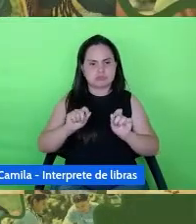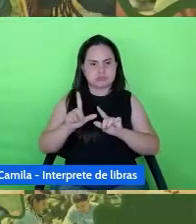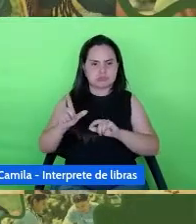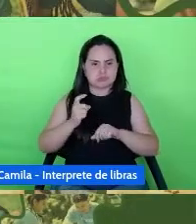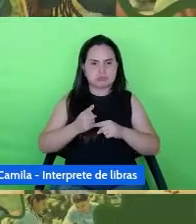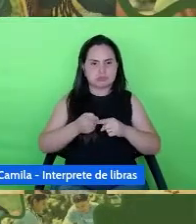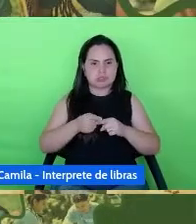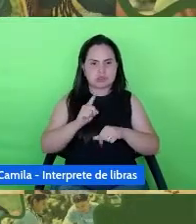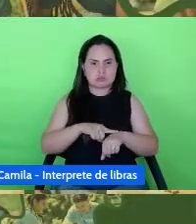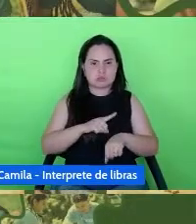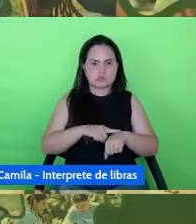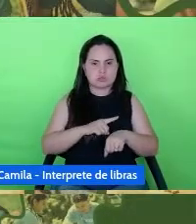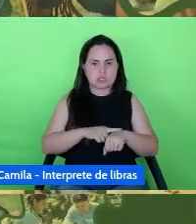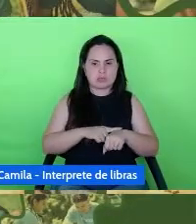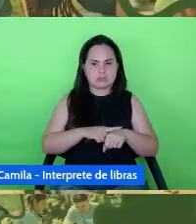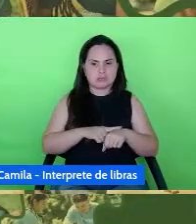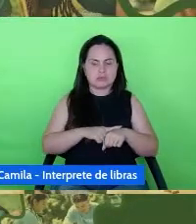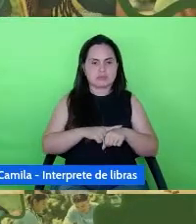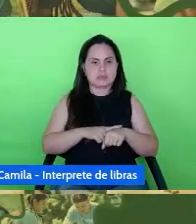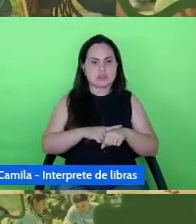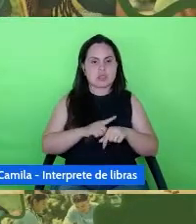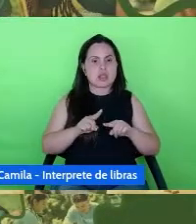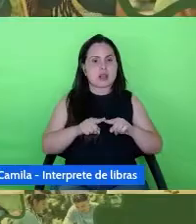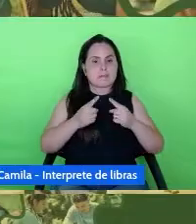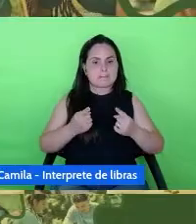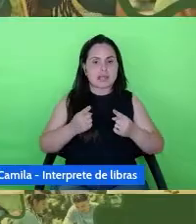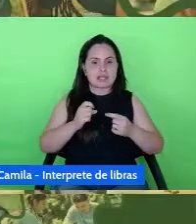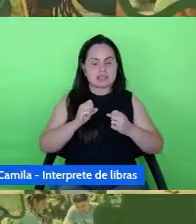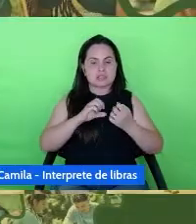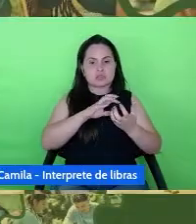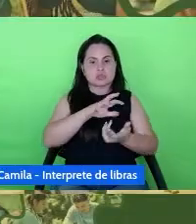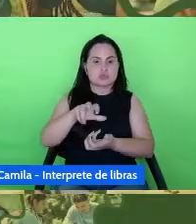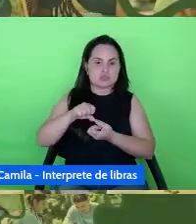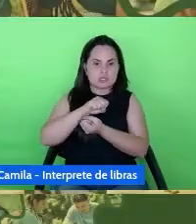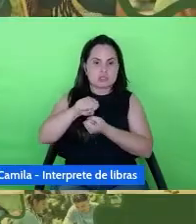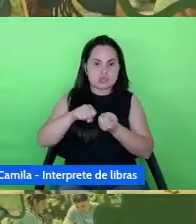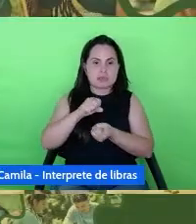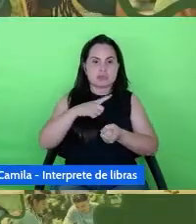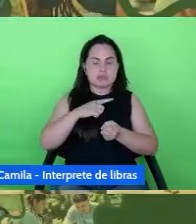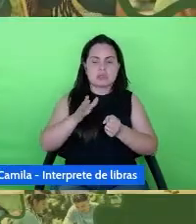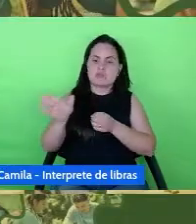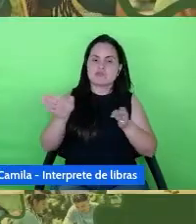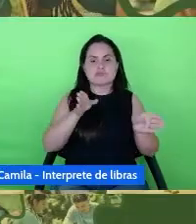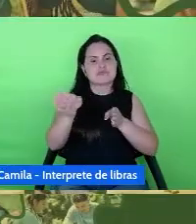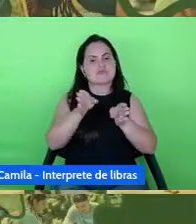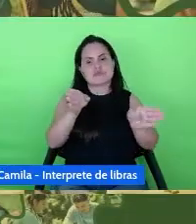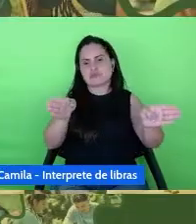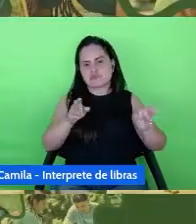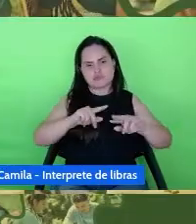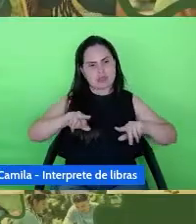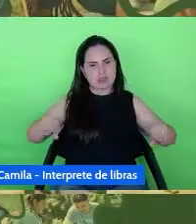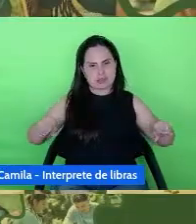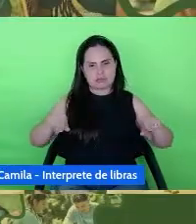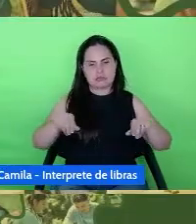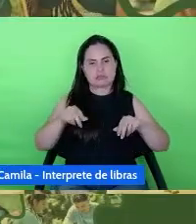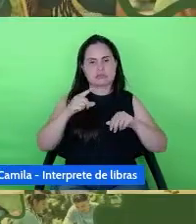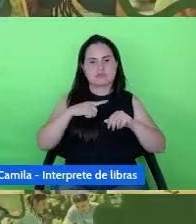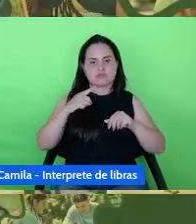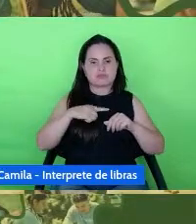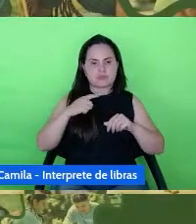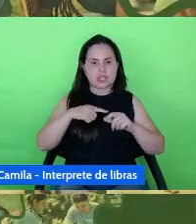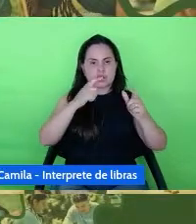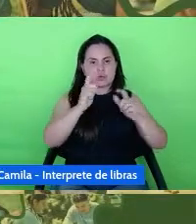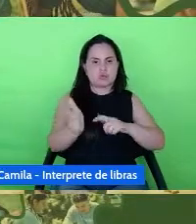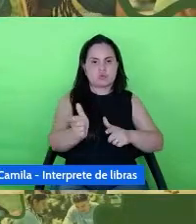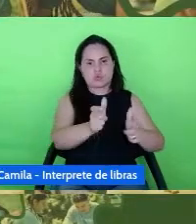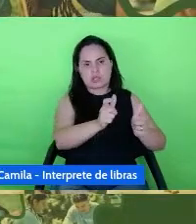estamos chegando ao final, mas, olha, a sustentabilidade tem vários caminhos que levam a Roma. Ela é espacial, ela é no território,